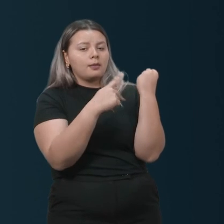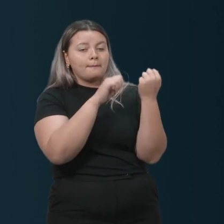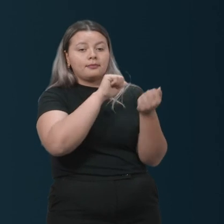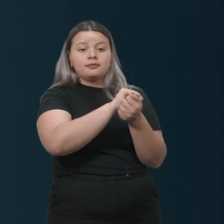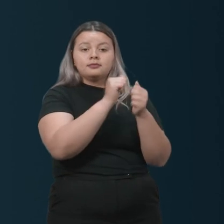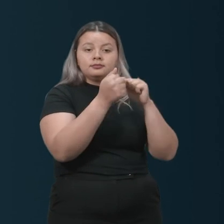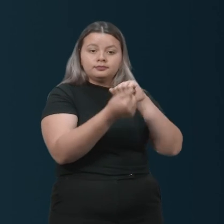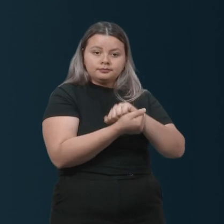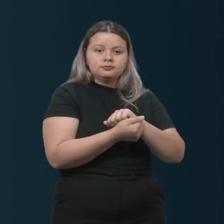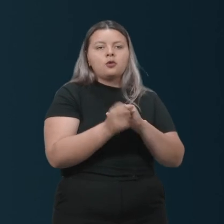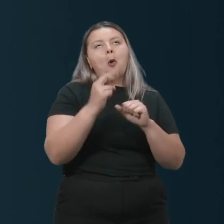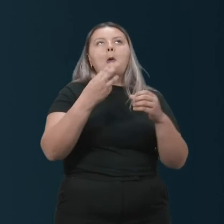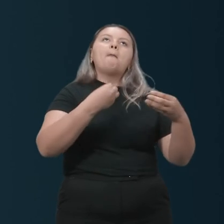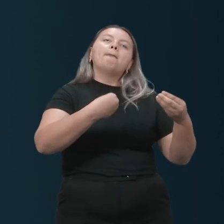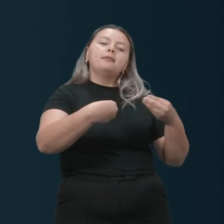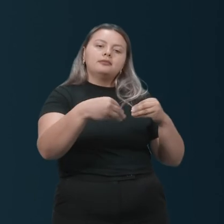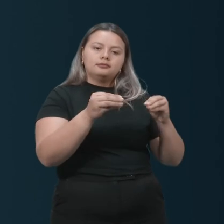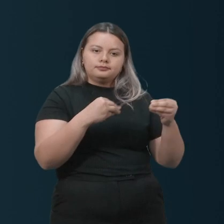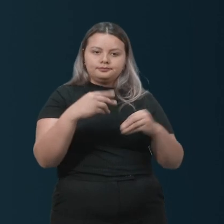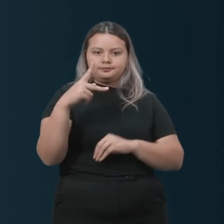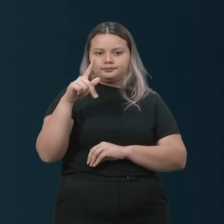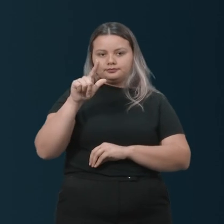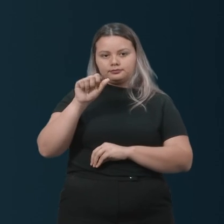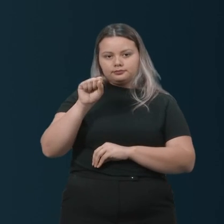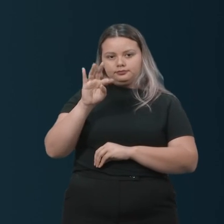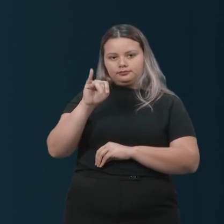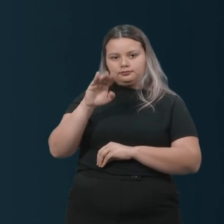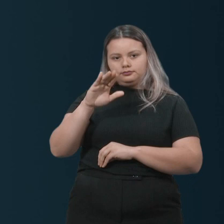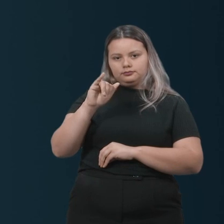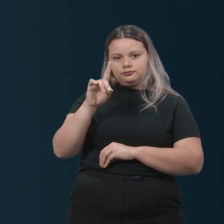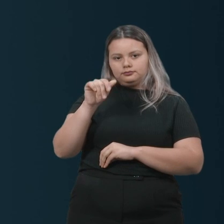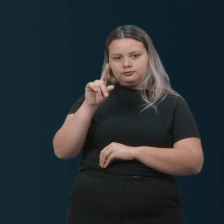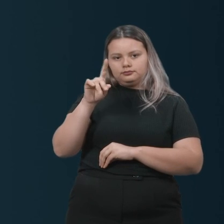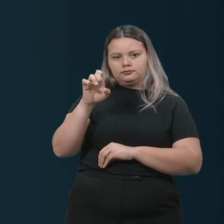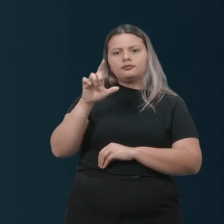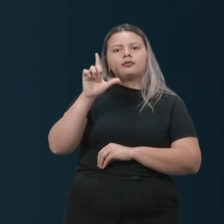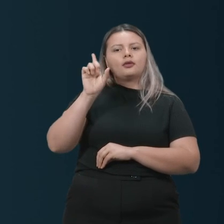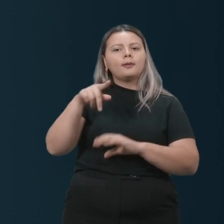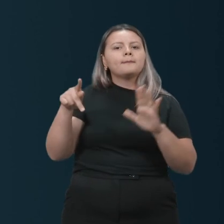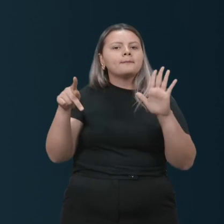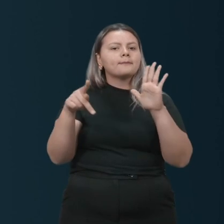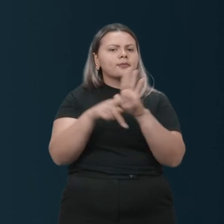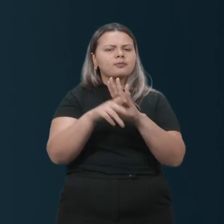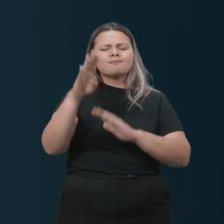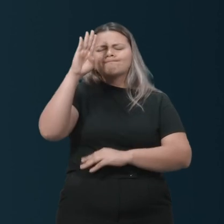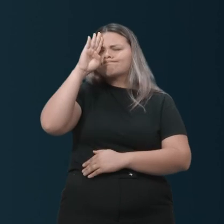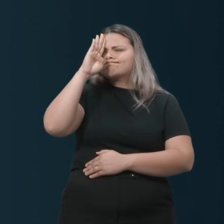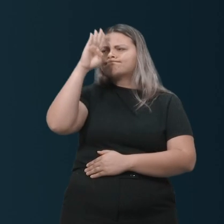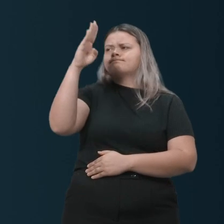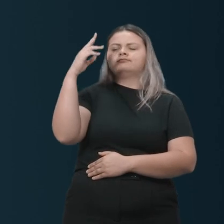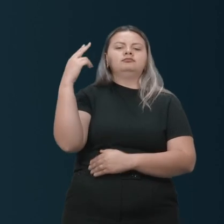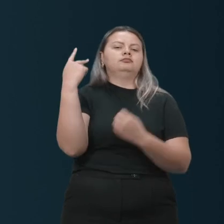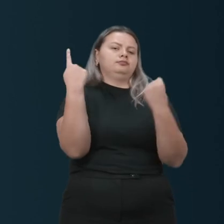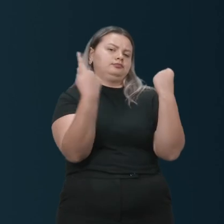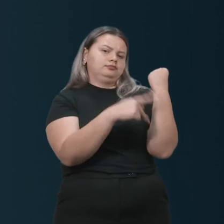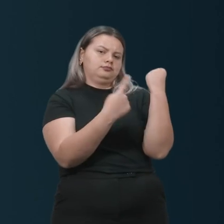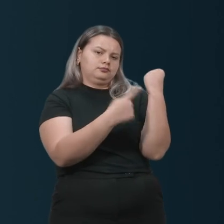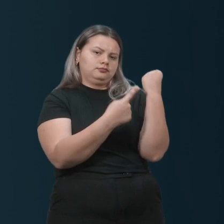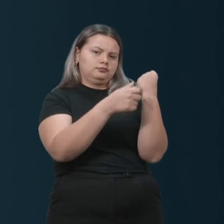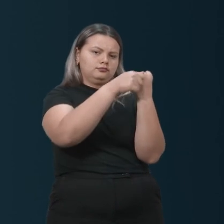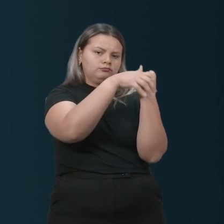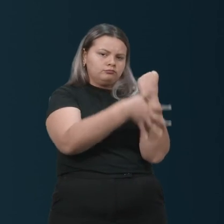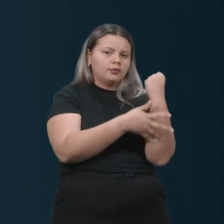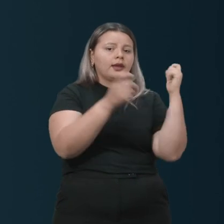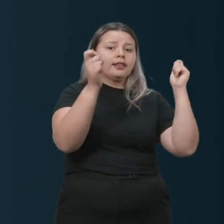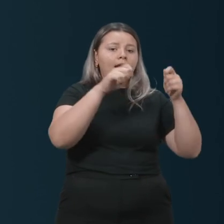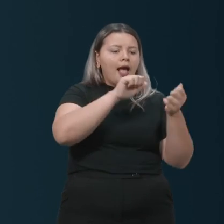de adaptação ou plasticidade é uma função essencial do sistema nervoso. É por meio